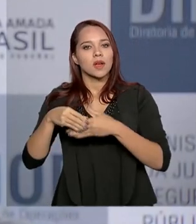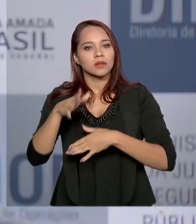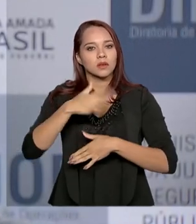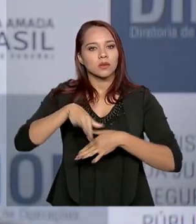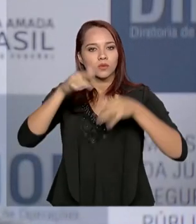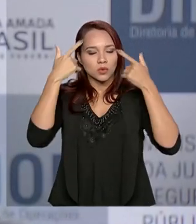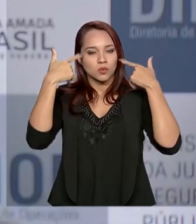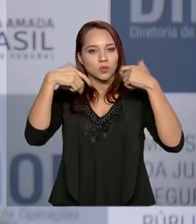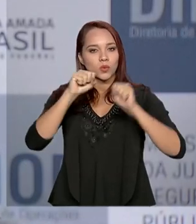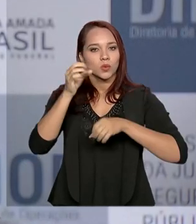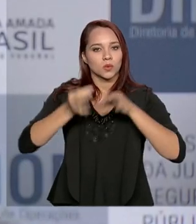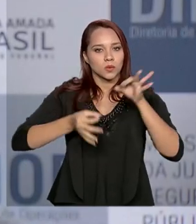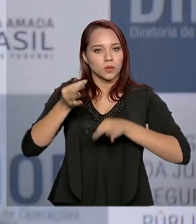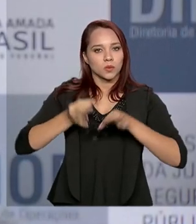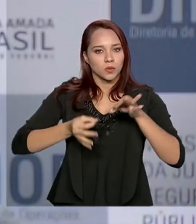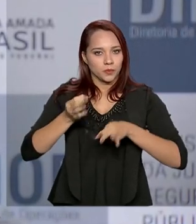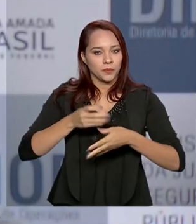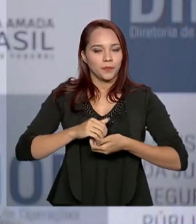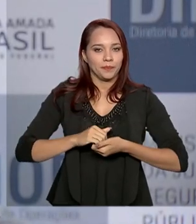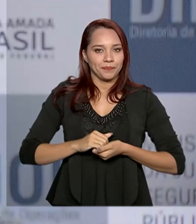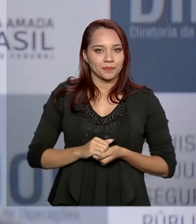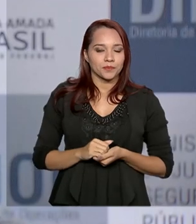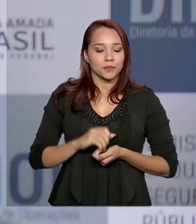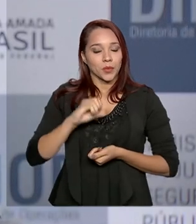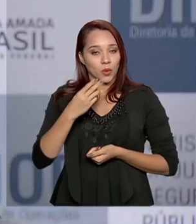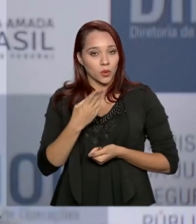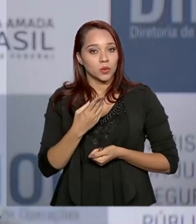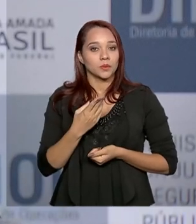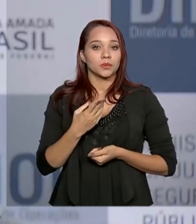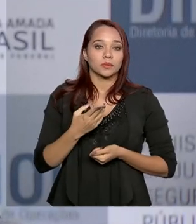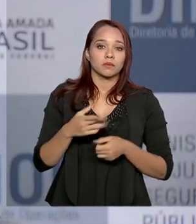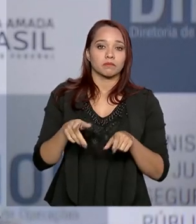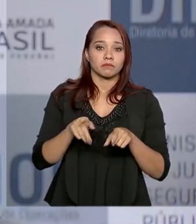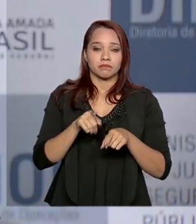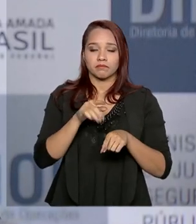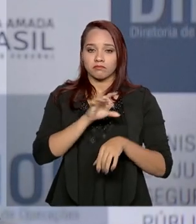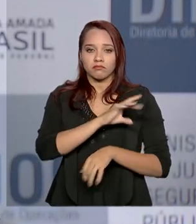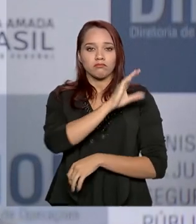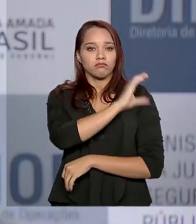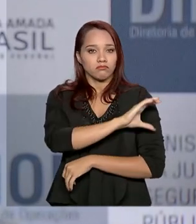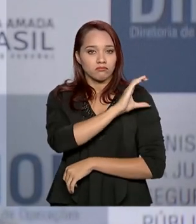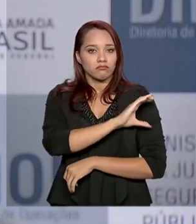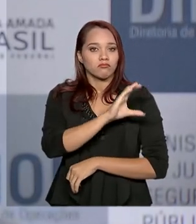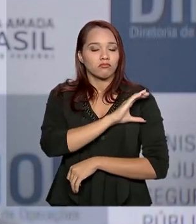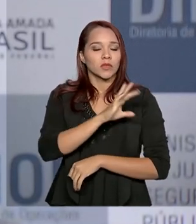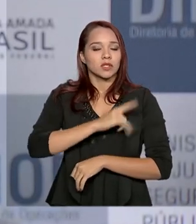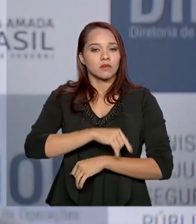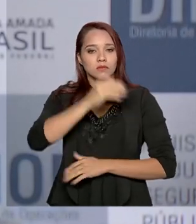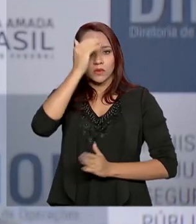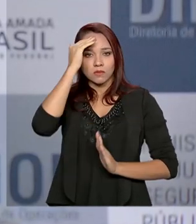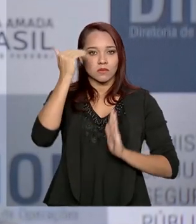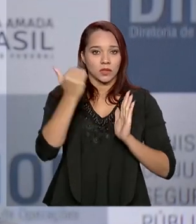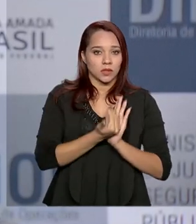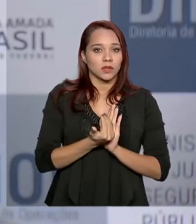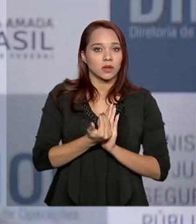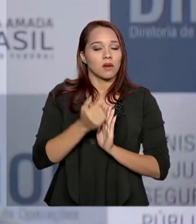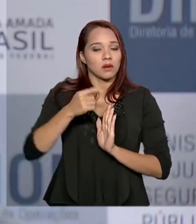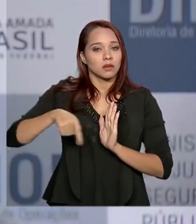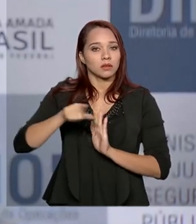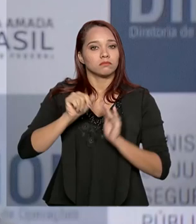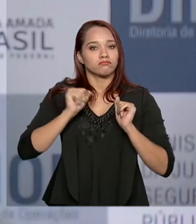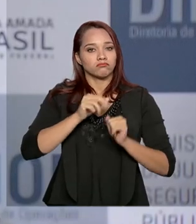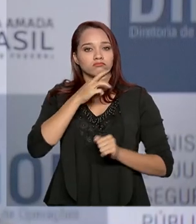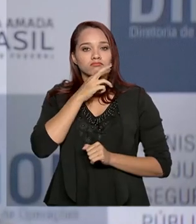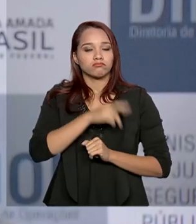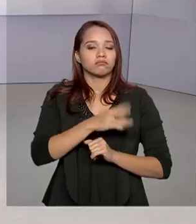Justiça para julgamento ou para que as condenações já exaradas sejam cumpridas e que eles possam